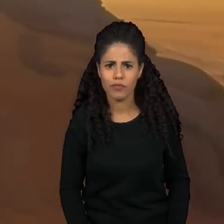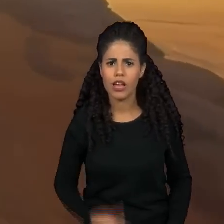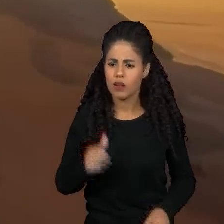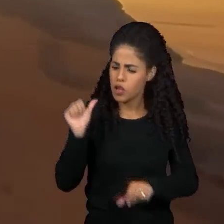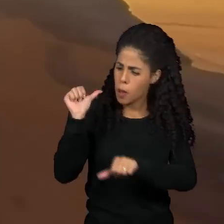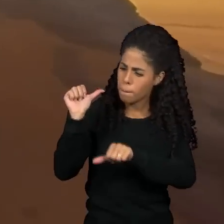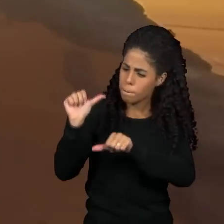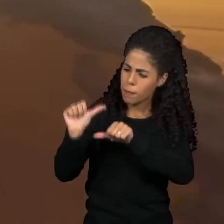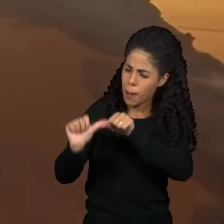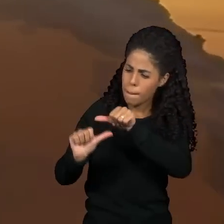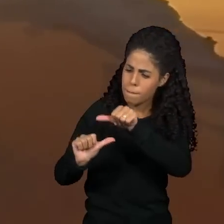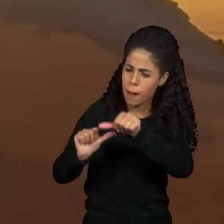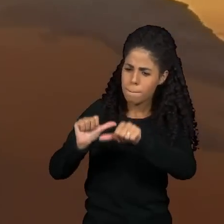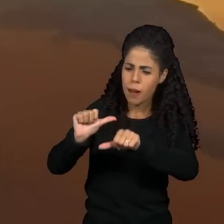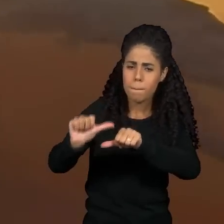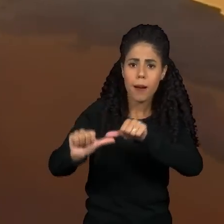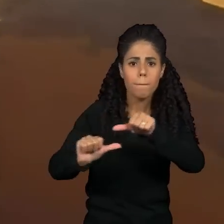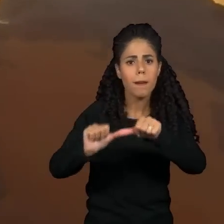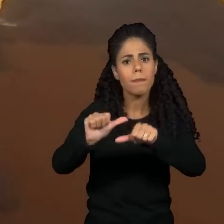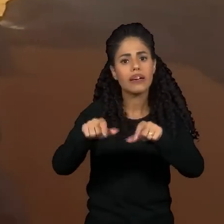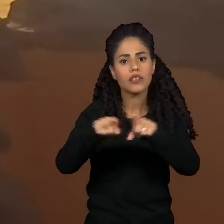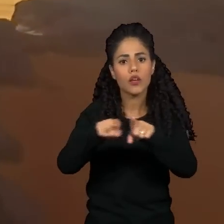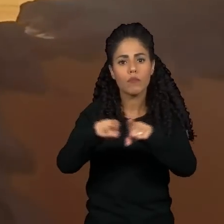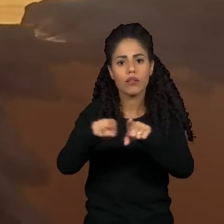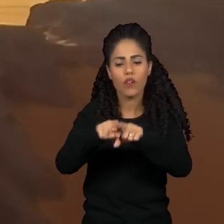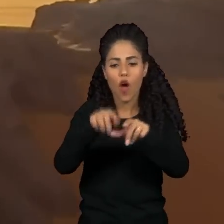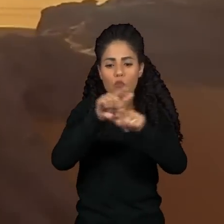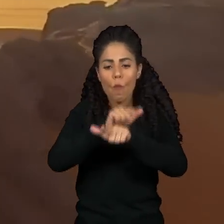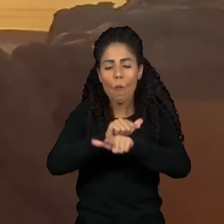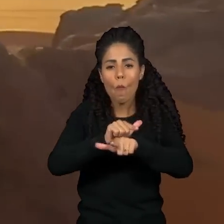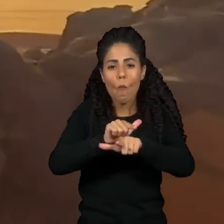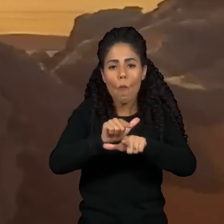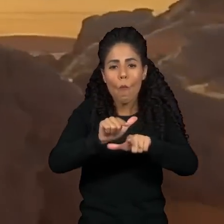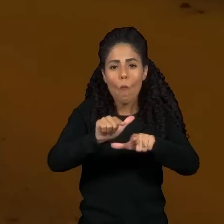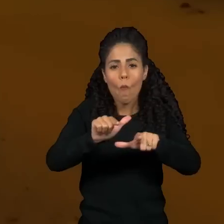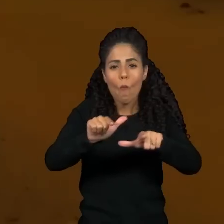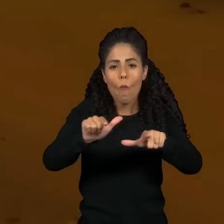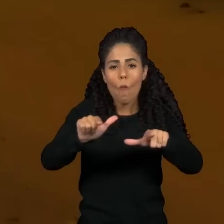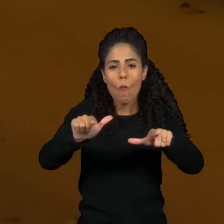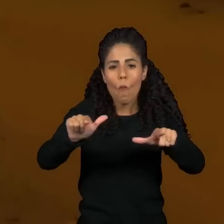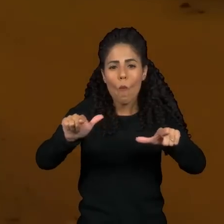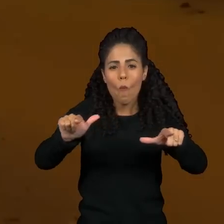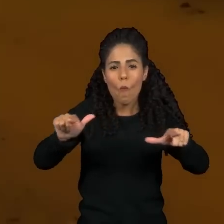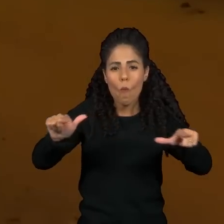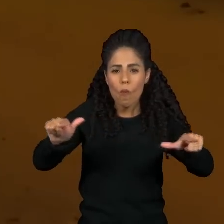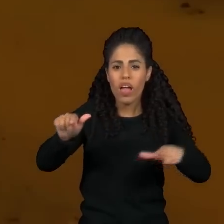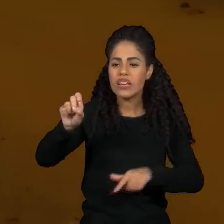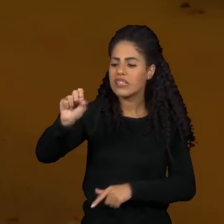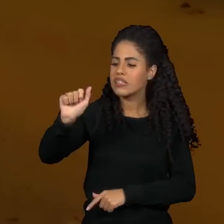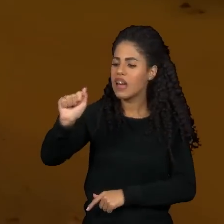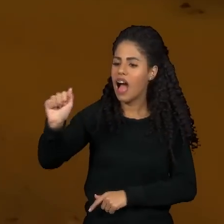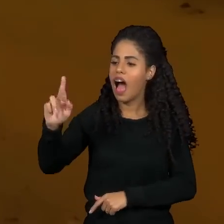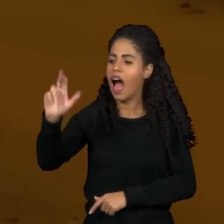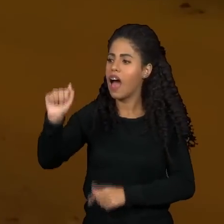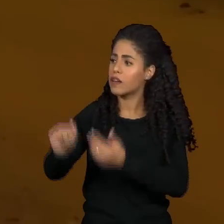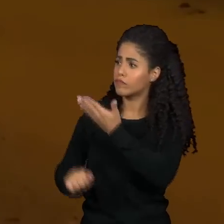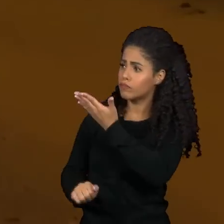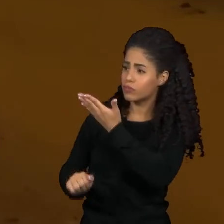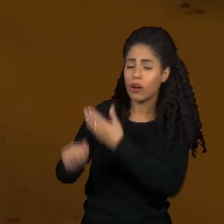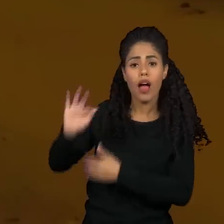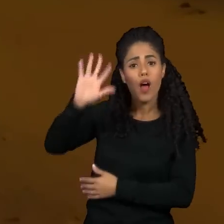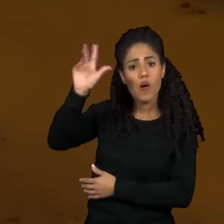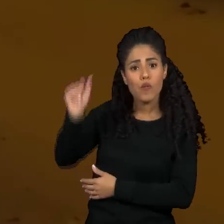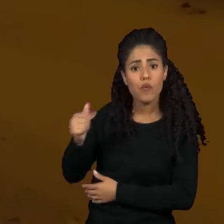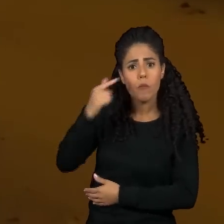Transformações no deserto do Saara, no norte da África, em milhões de anos, também podem estar relacionadas a mudanças no eixo